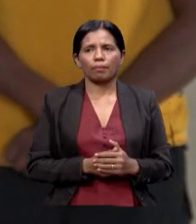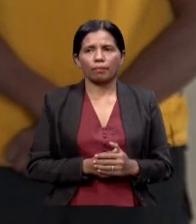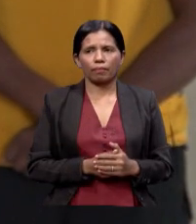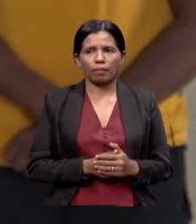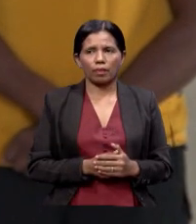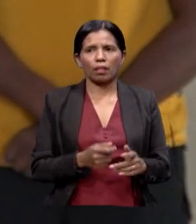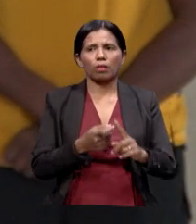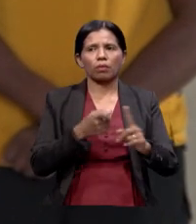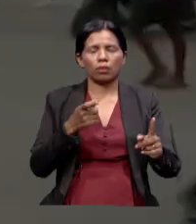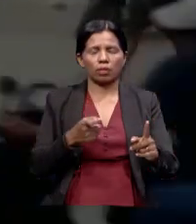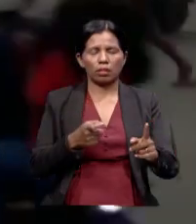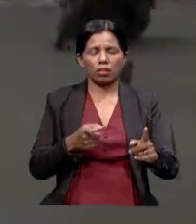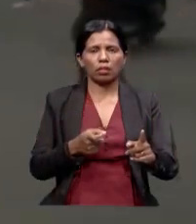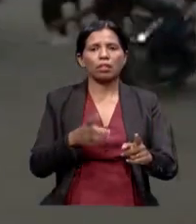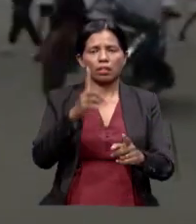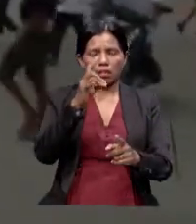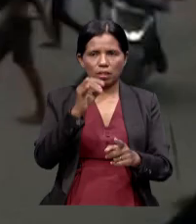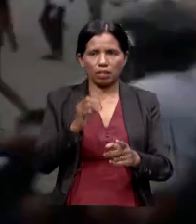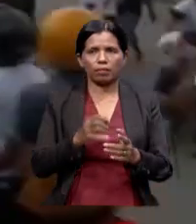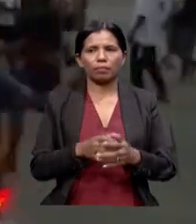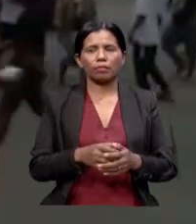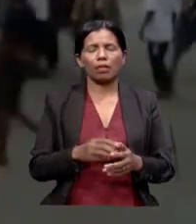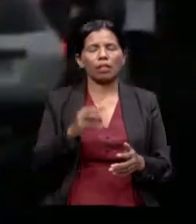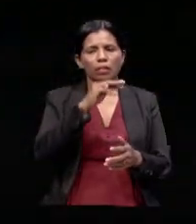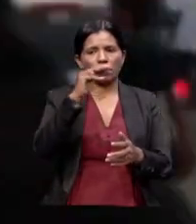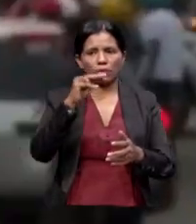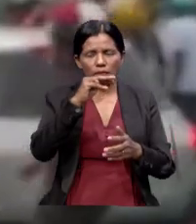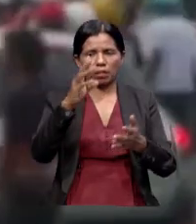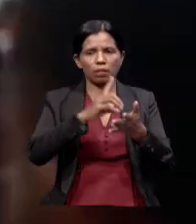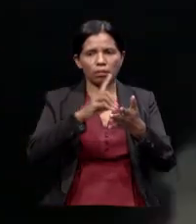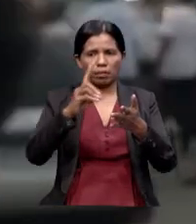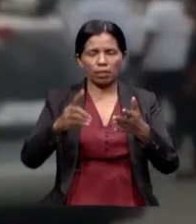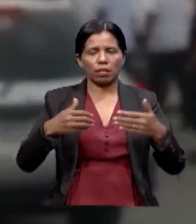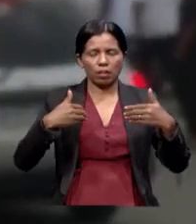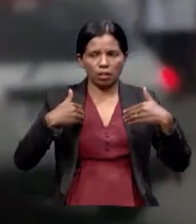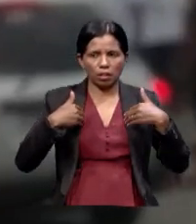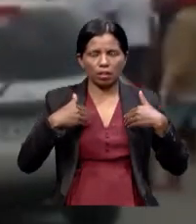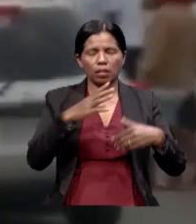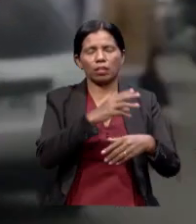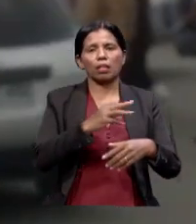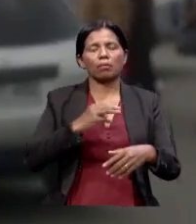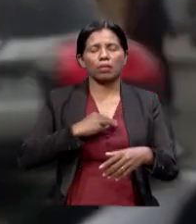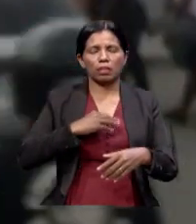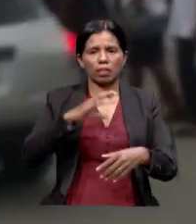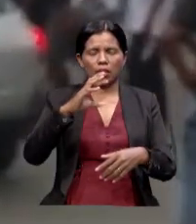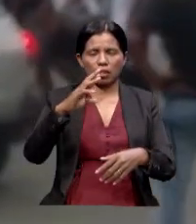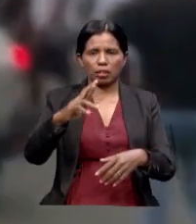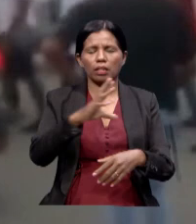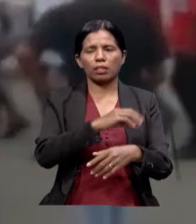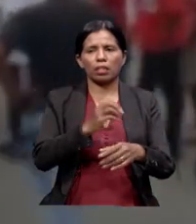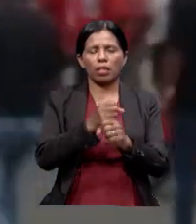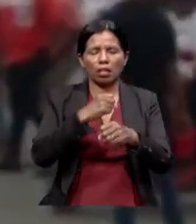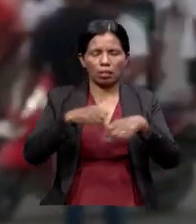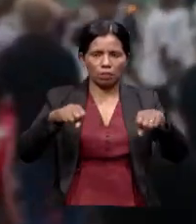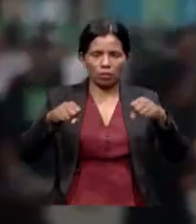sim, conflitos e dili. Além de né, e a segunda semana nemos, acontece confronto e a área mascarinhas, onde resulta motorizada